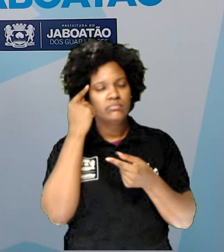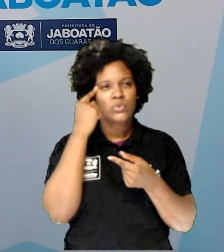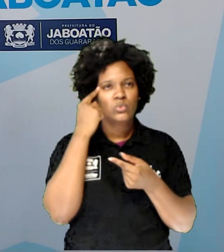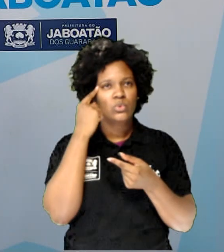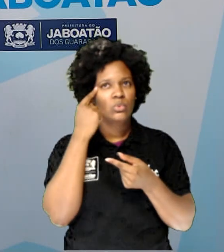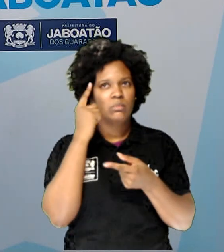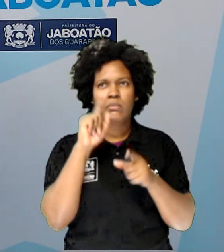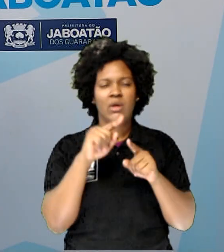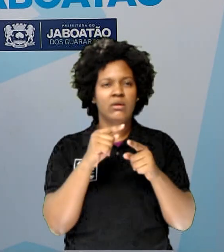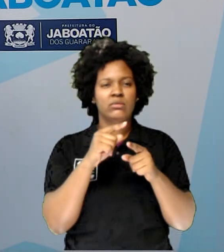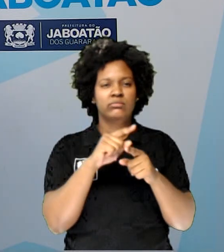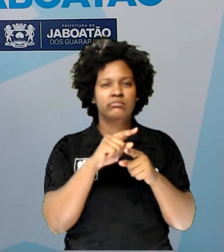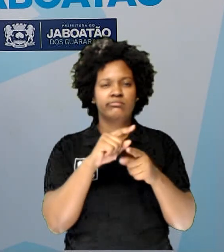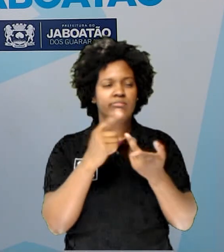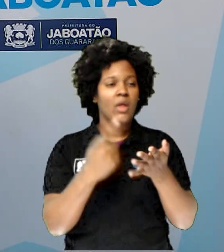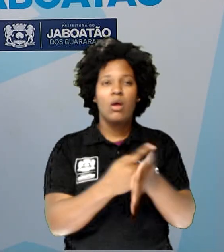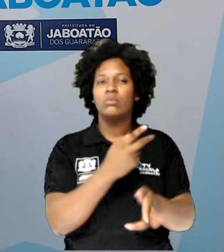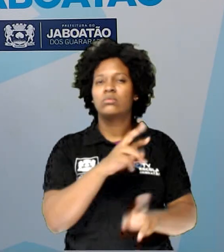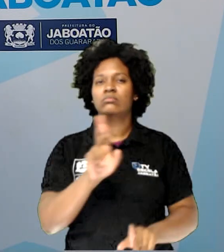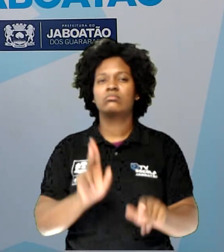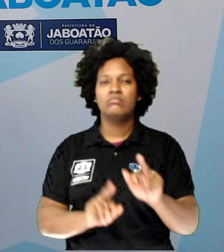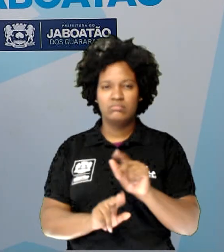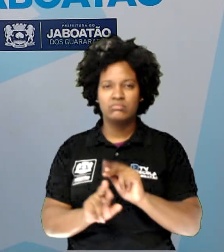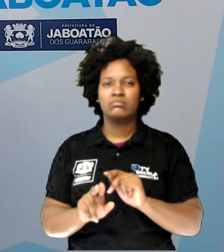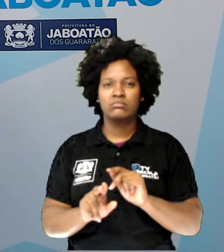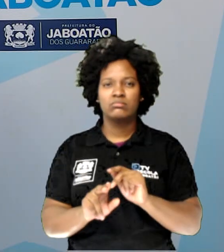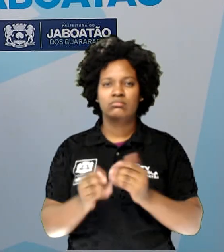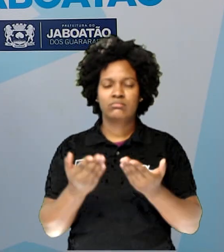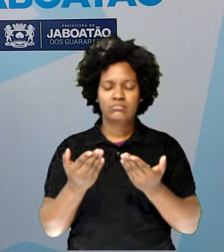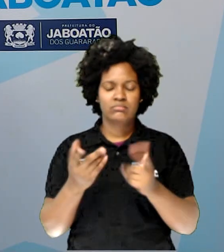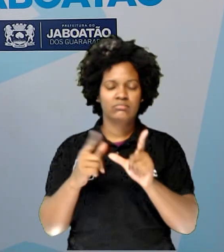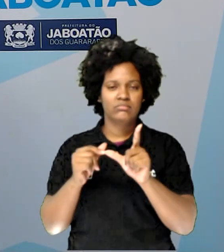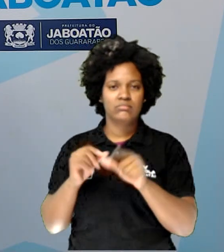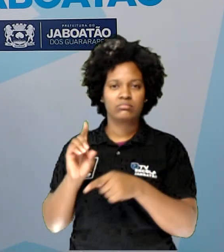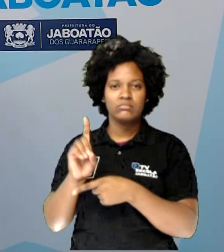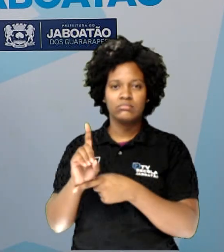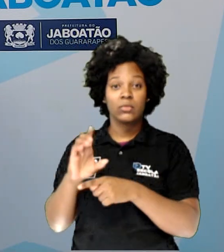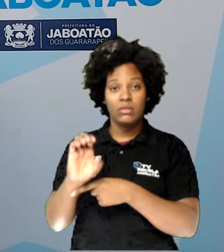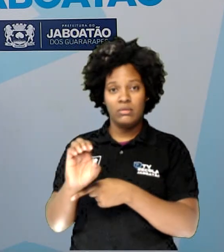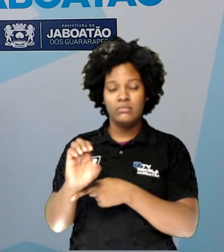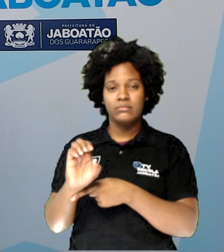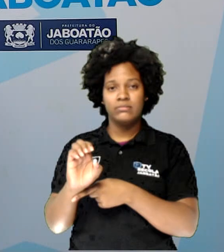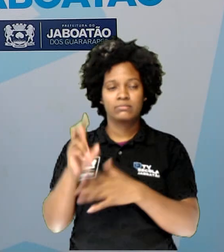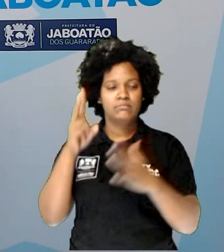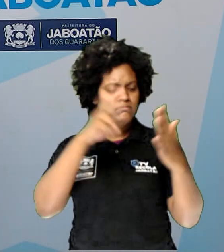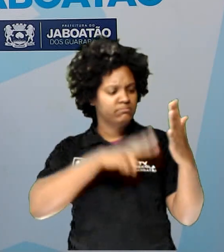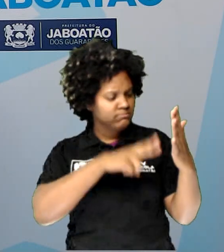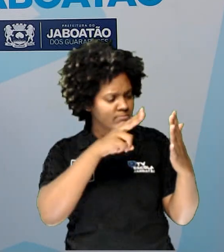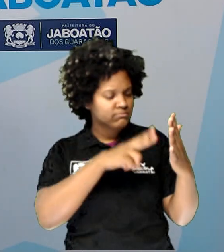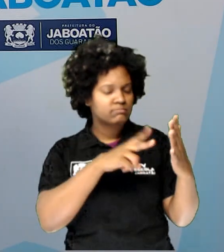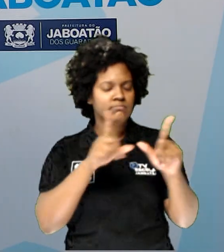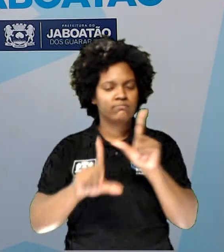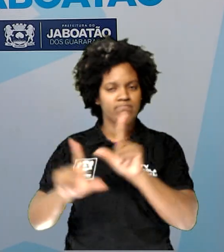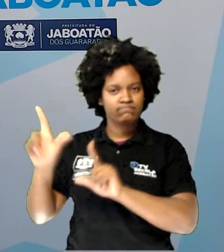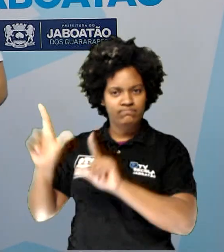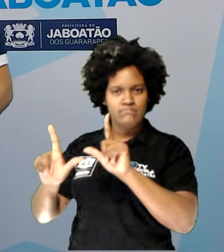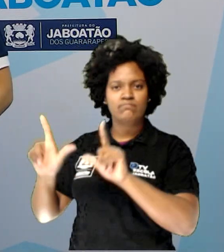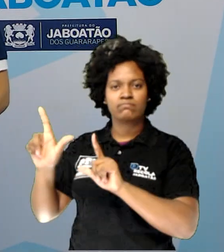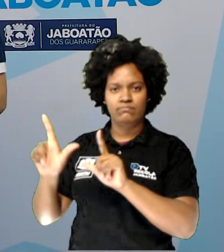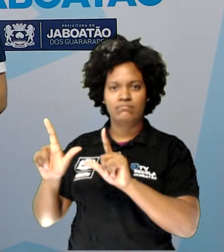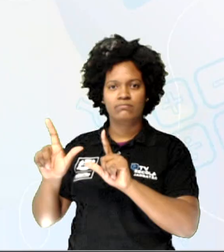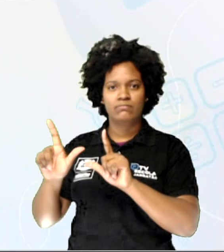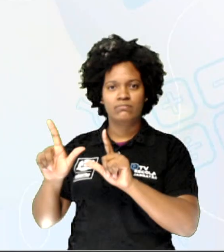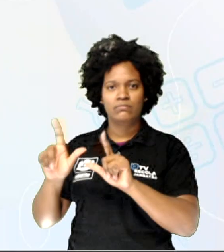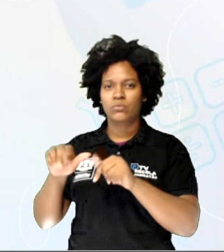que ia ser de um jeito e foi de outro. Isso é concessão. Agora vamos reler o trecho, põe aí na tela, para a gente poder ver qual